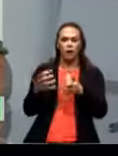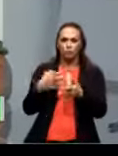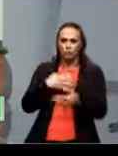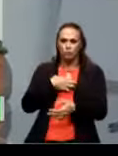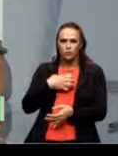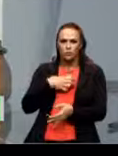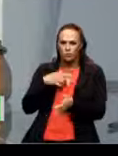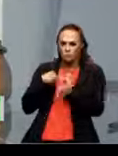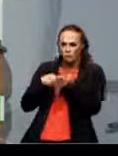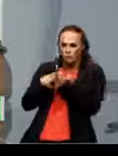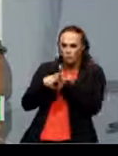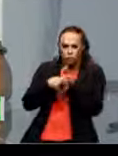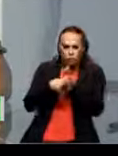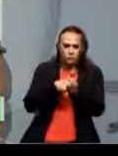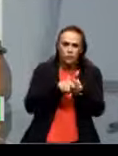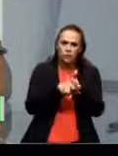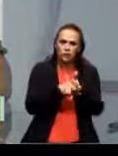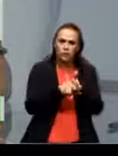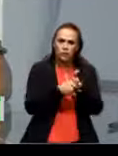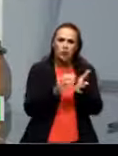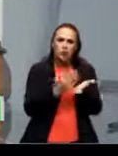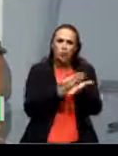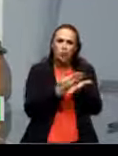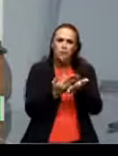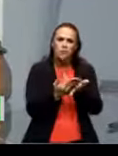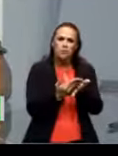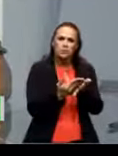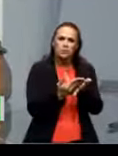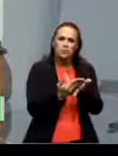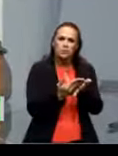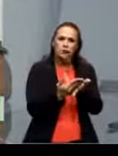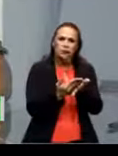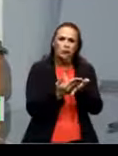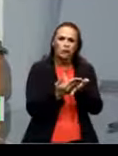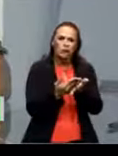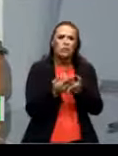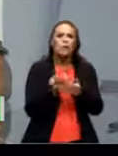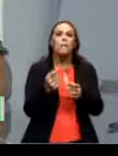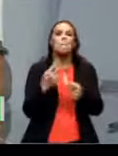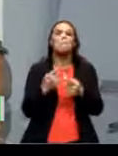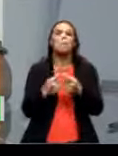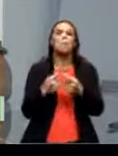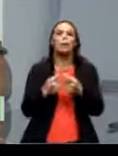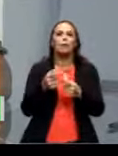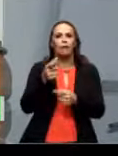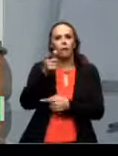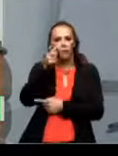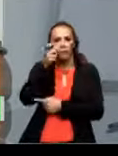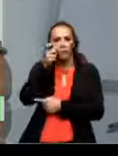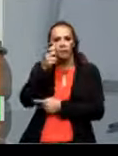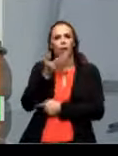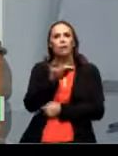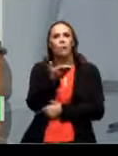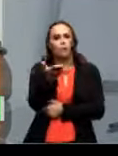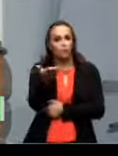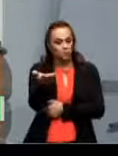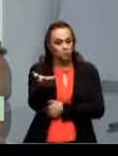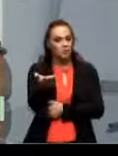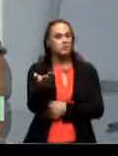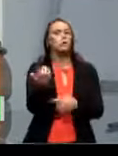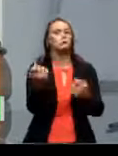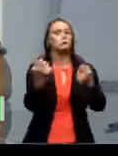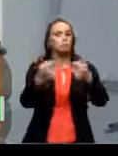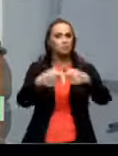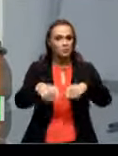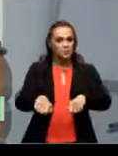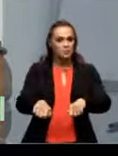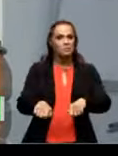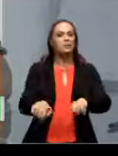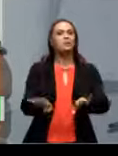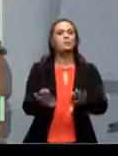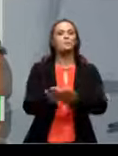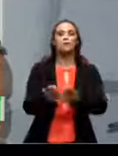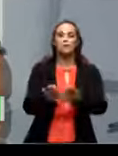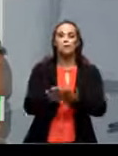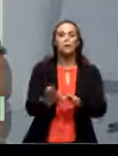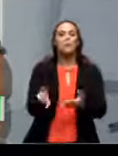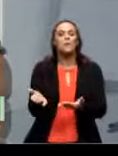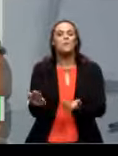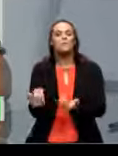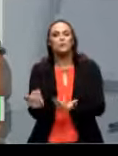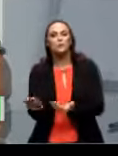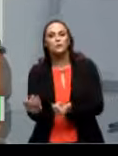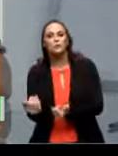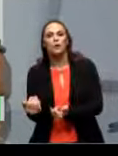curiosidade. Então, você aí de casa também pode ser um jovem cientista. Se você observar o seu ambiente